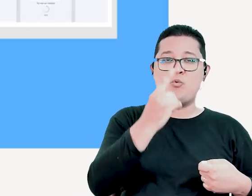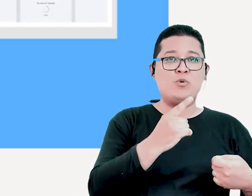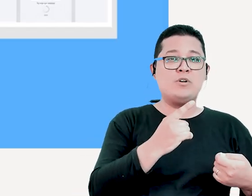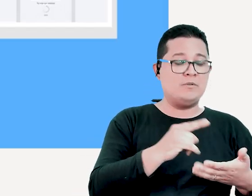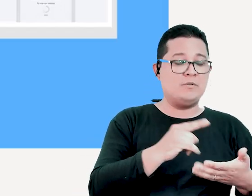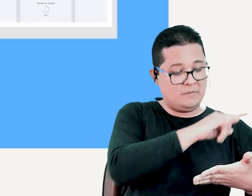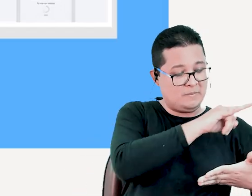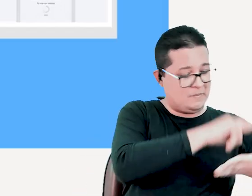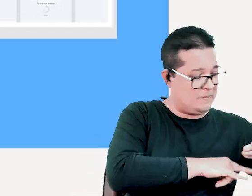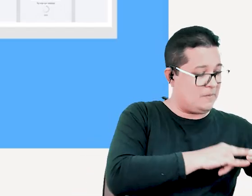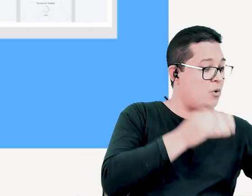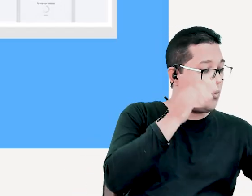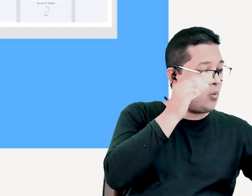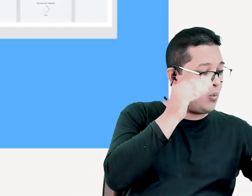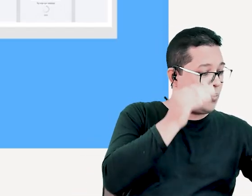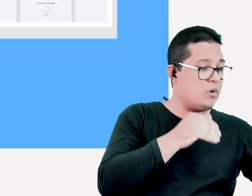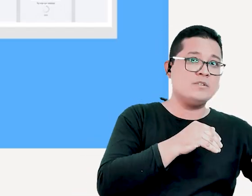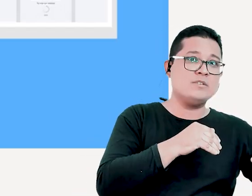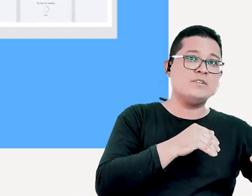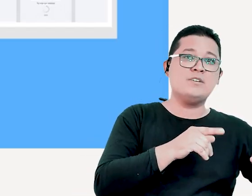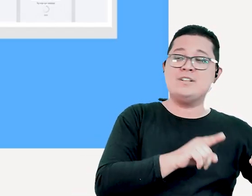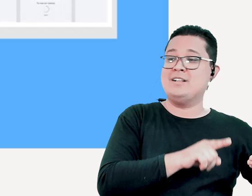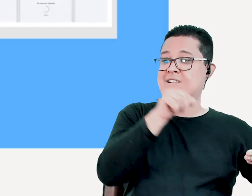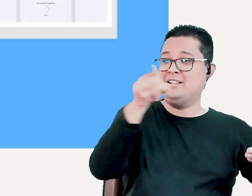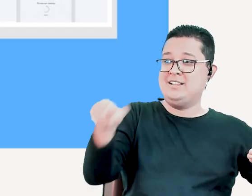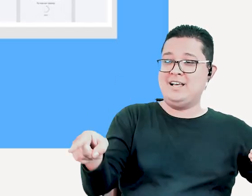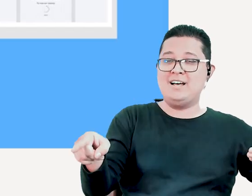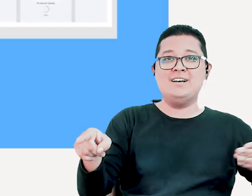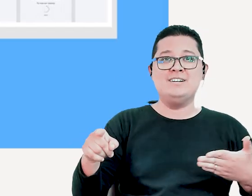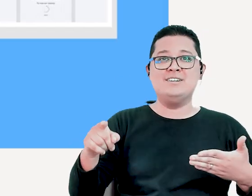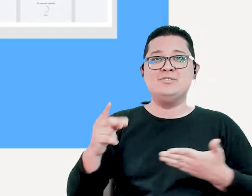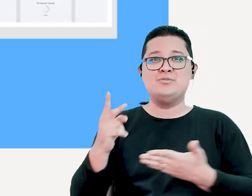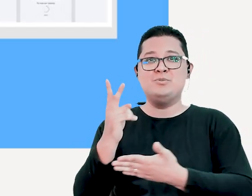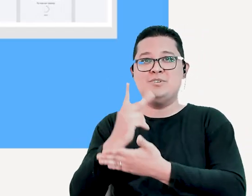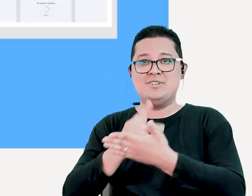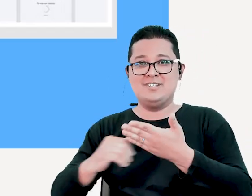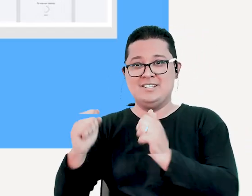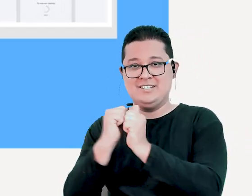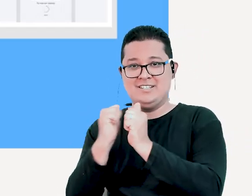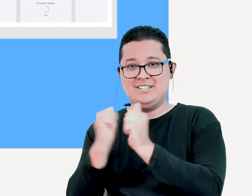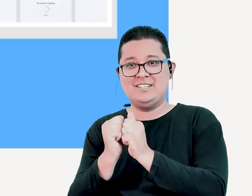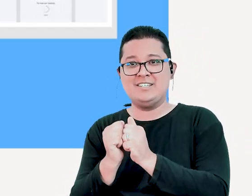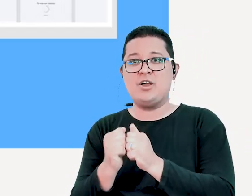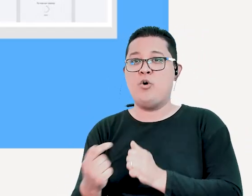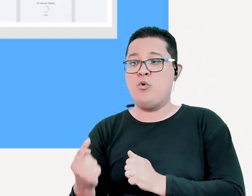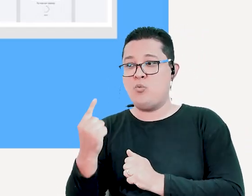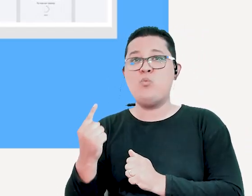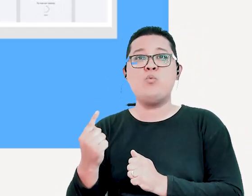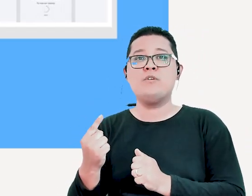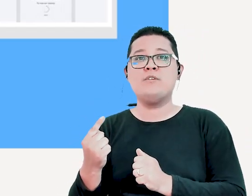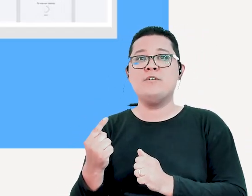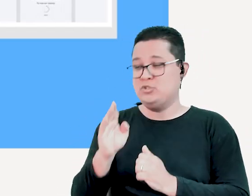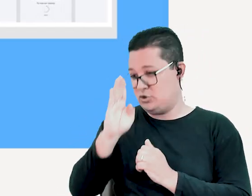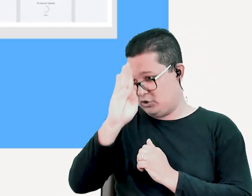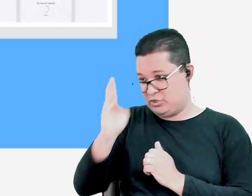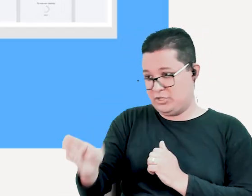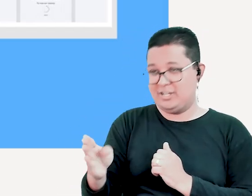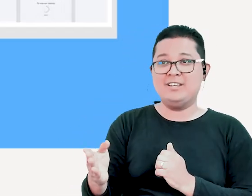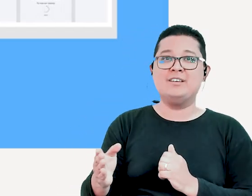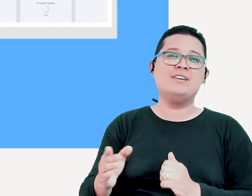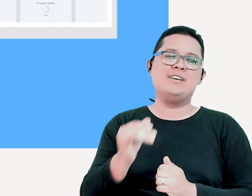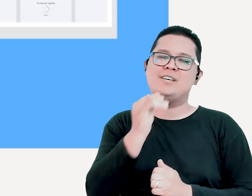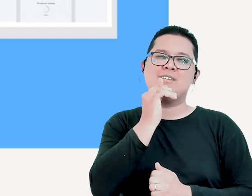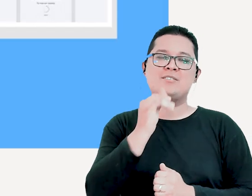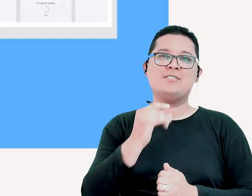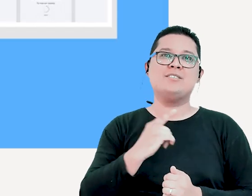produto direto no Design System para facilitar esse dia a dia. Então, por exemplo, se a gente tem uma parte de botões dentro